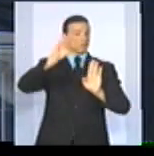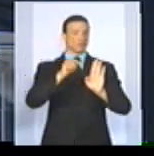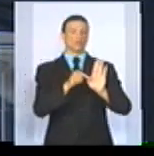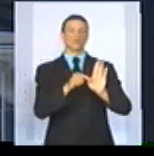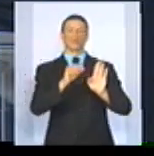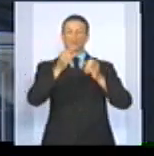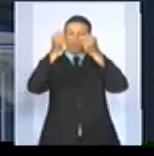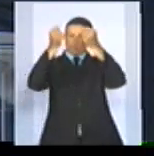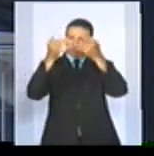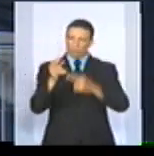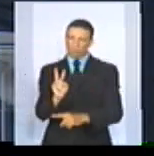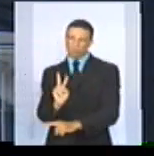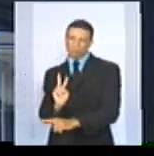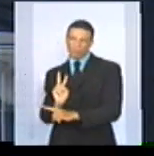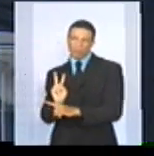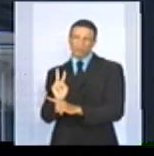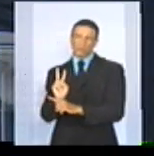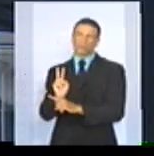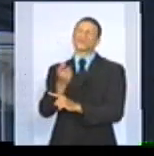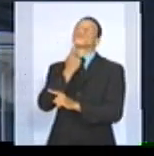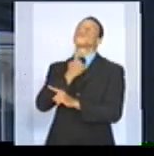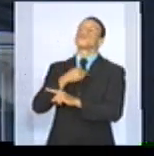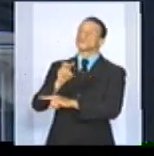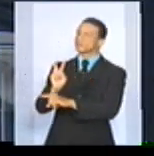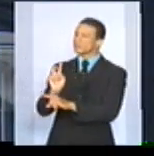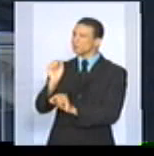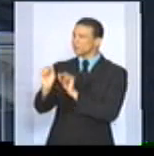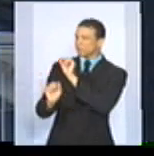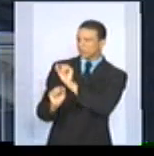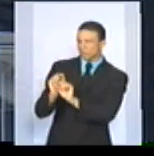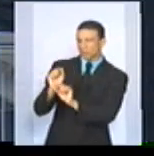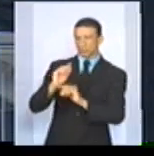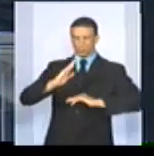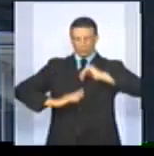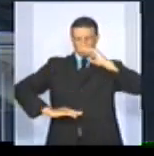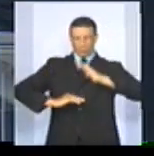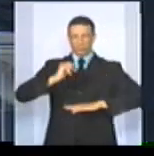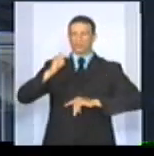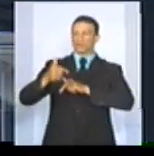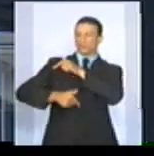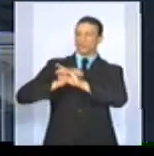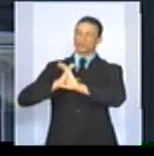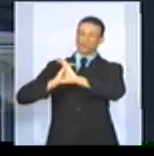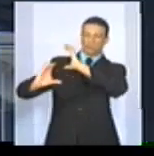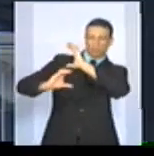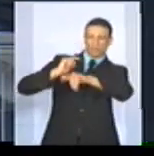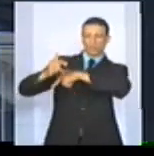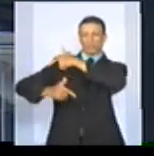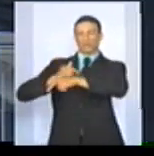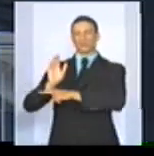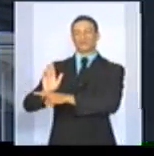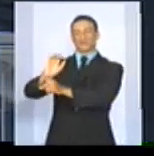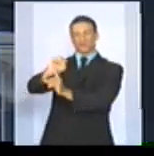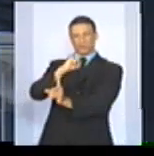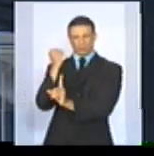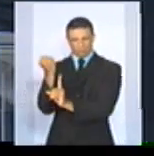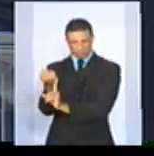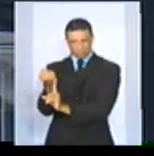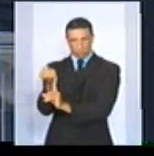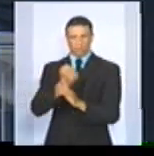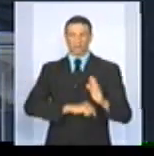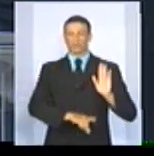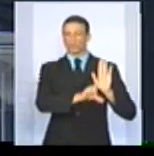a esperança que ela trouxe sobre o exercício de nossa atividade de comunicadores sociais. A Lei do SEAC